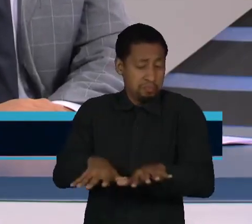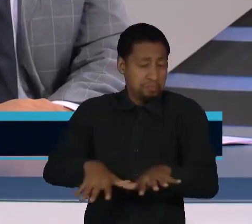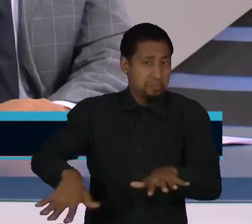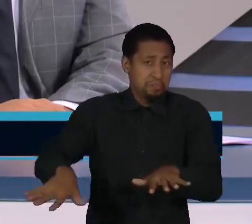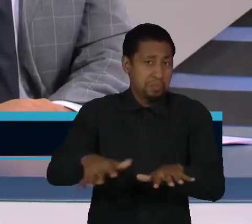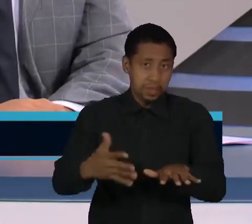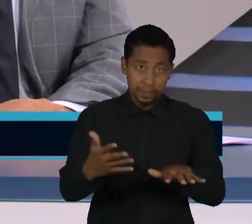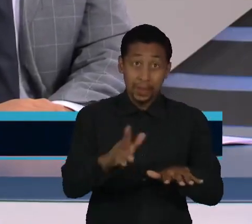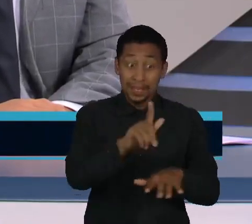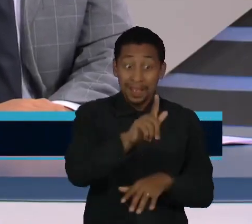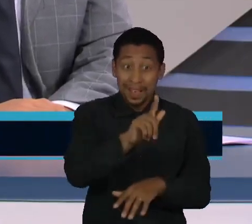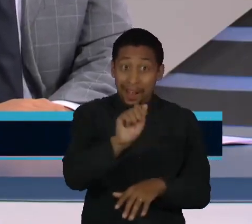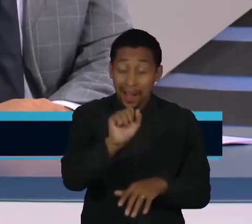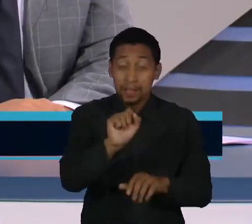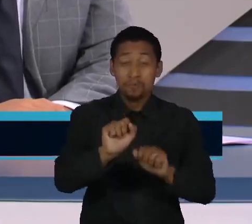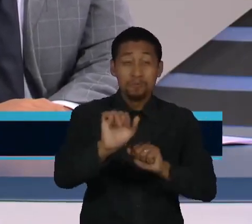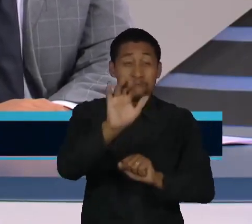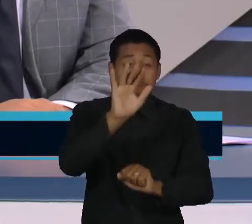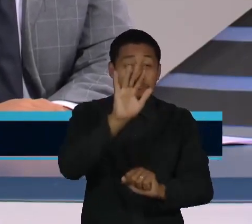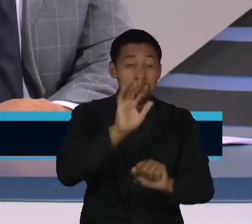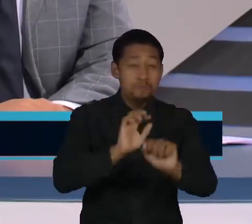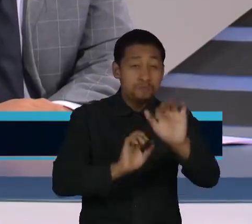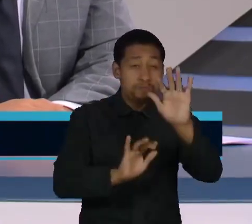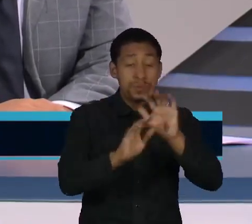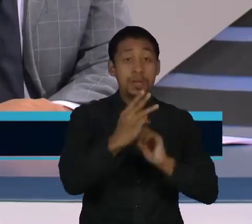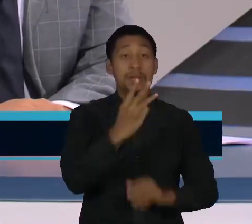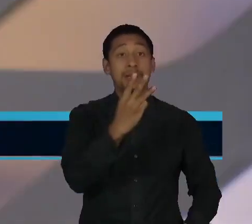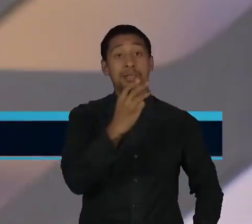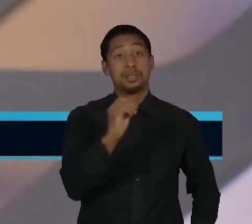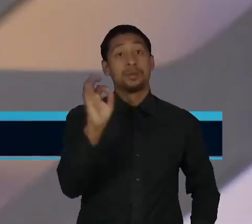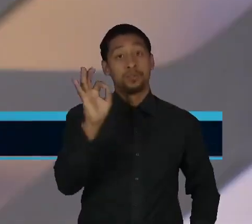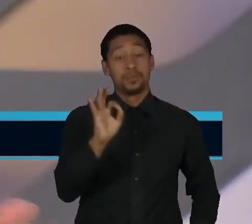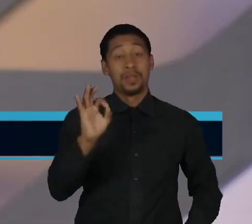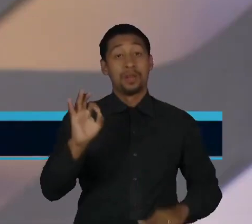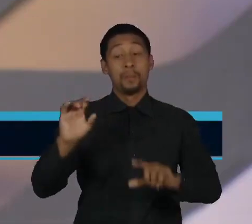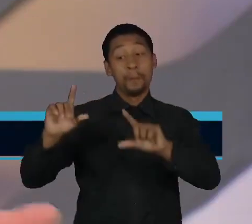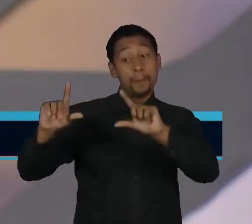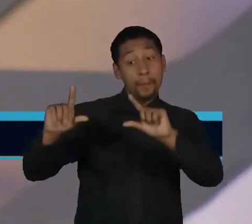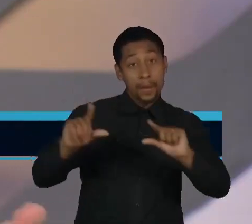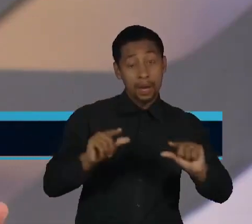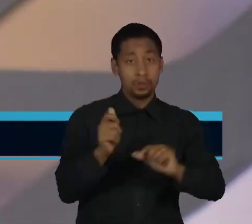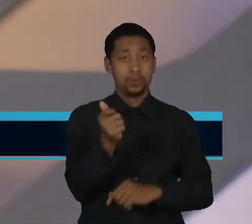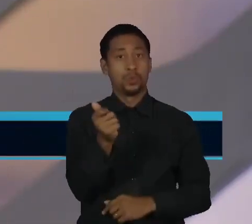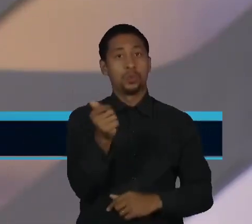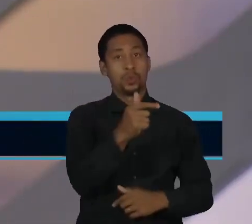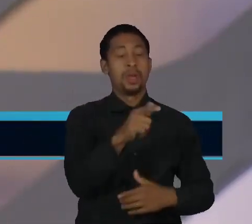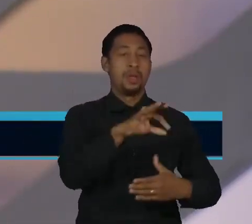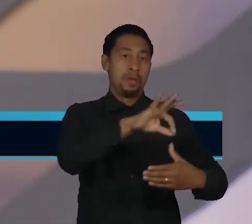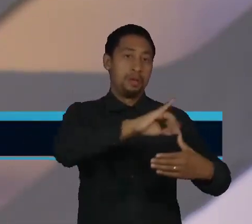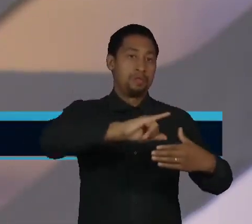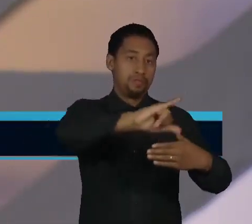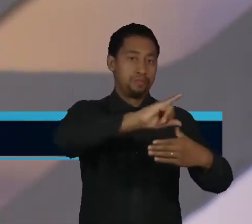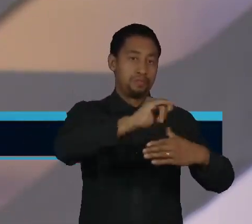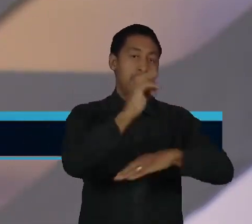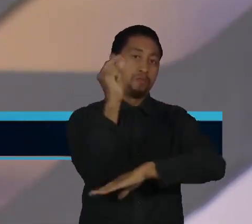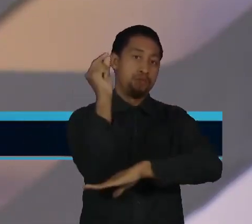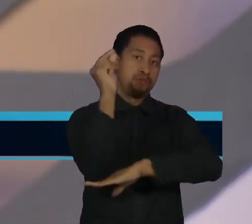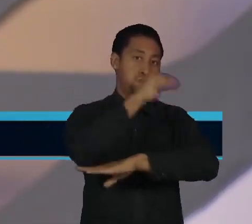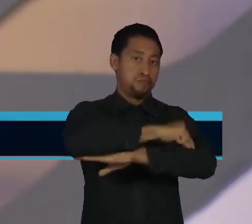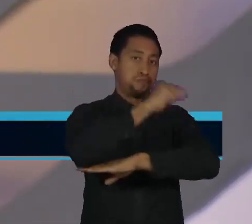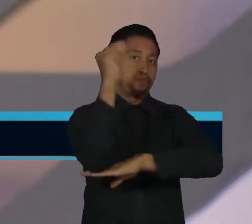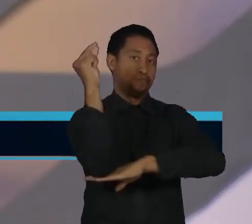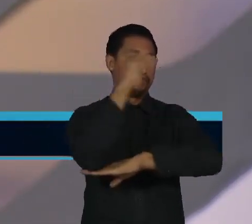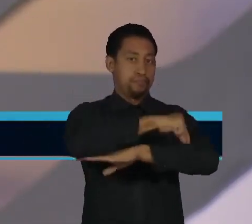emissões são só 30% abaixo do que os derivados do petróleo. Então, não faz muito sentido você ter um subsídio para isso, né? Você pode